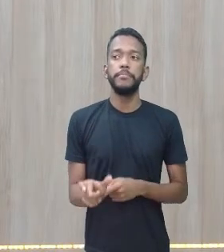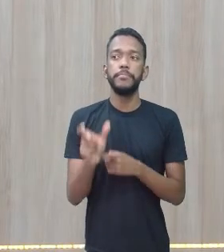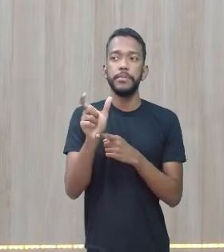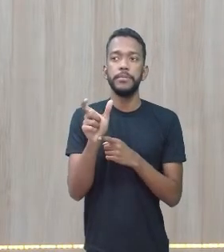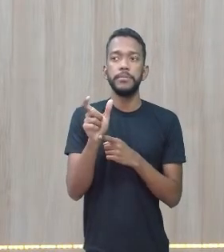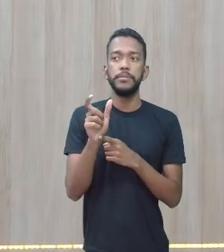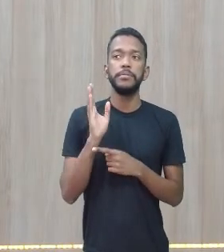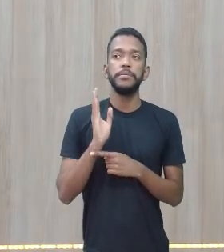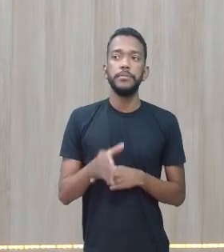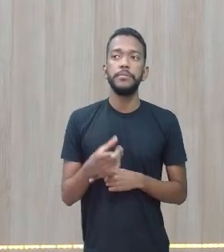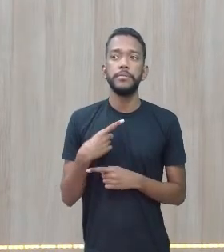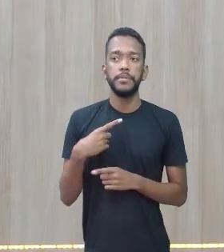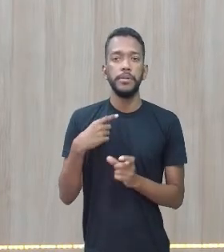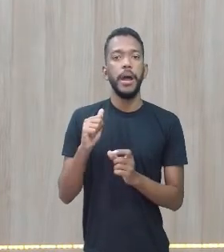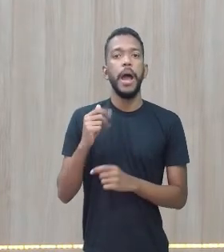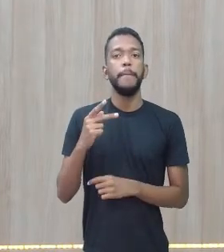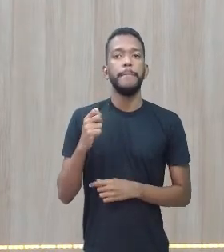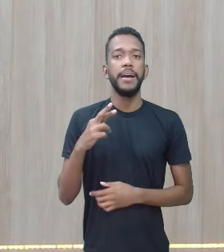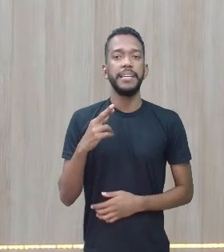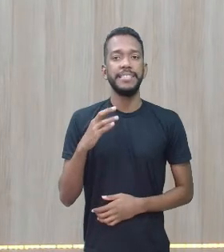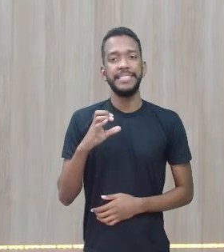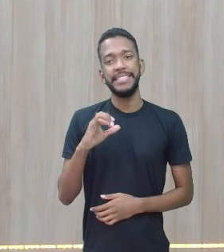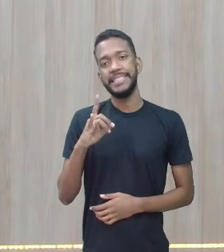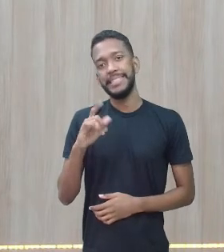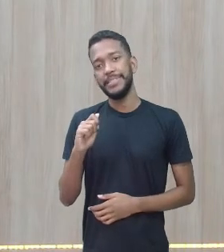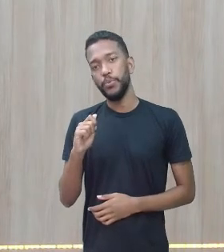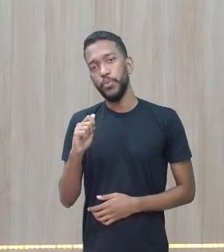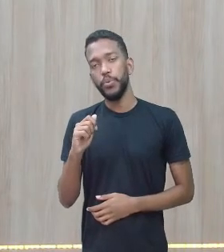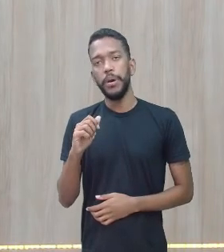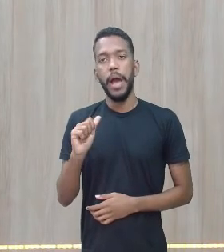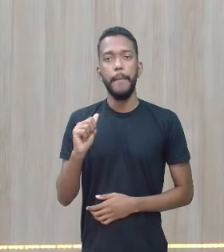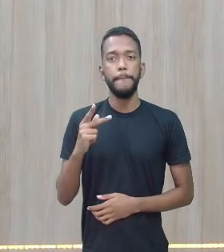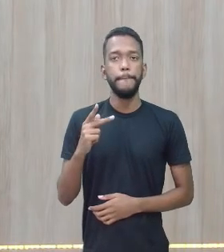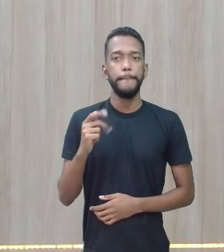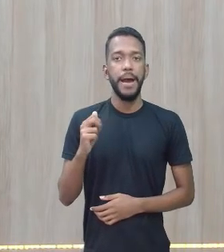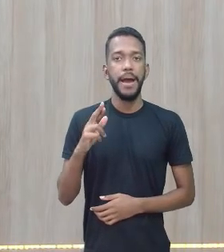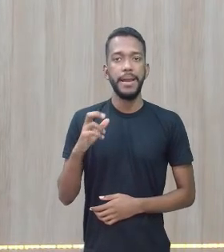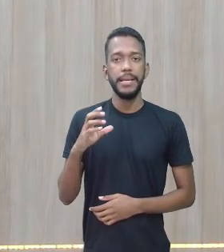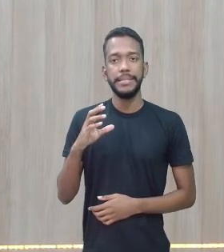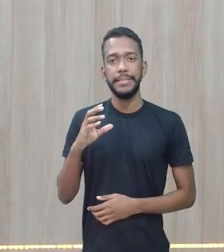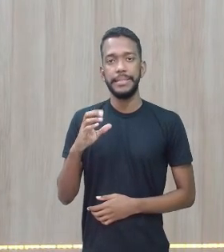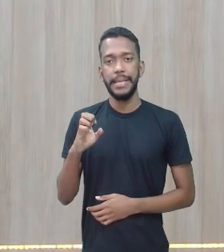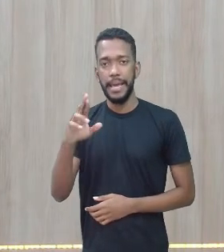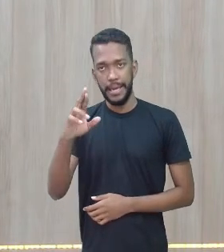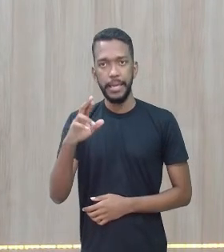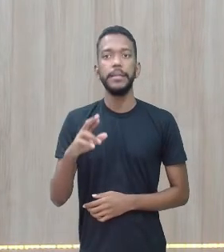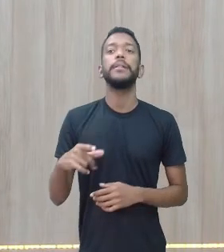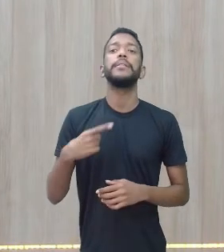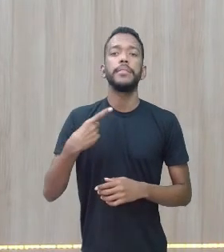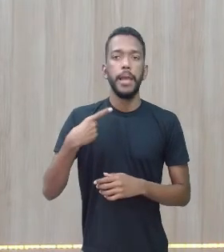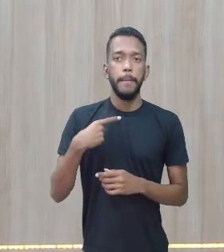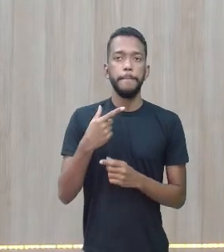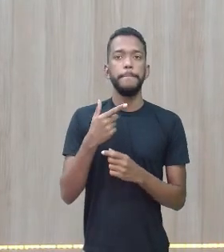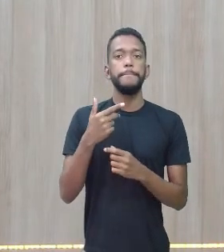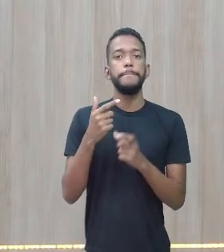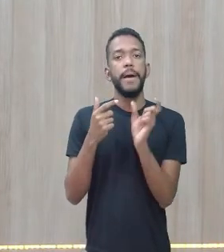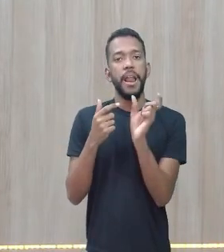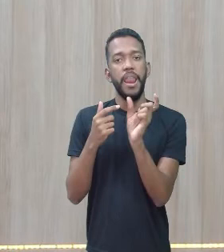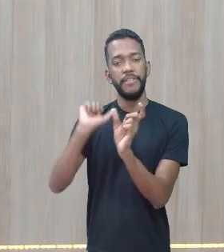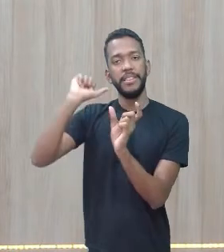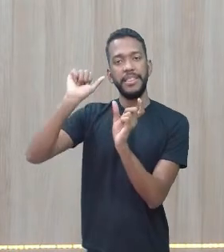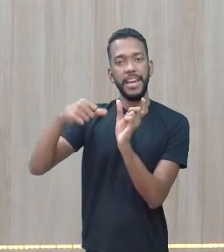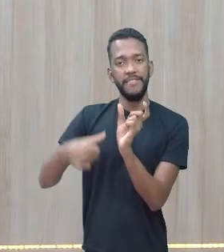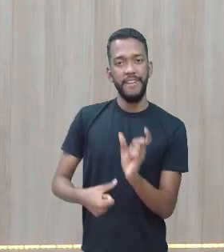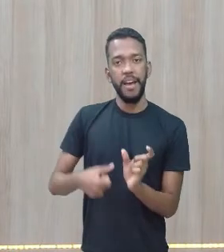dei para vocês a palavra aparecido, aparecida, não é? Vocês viram aparecer, são todas palavras derivadas